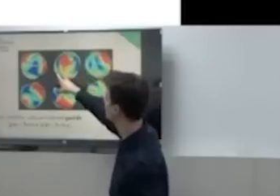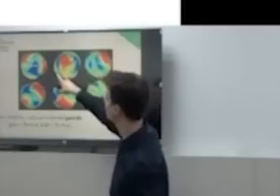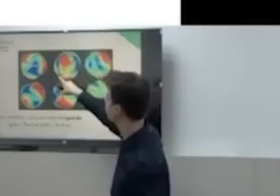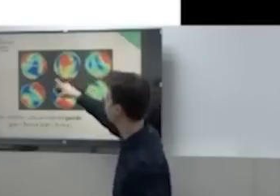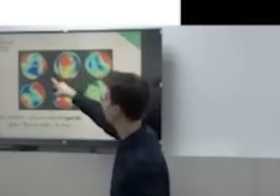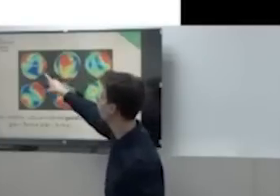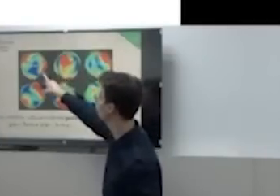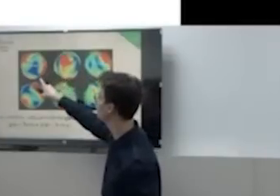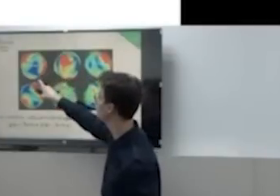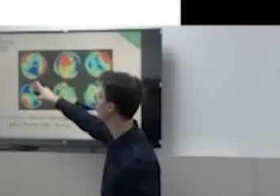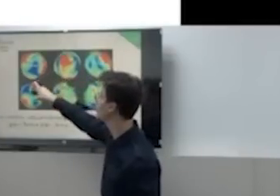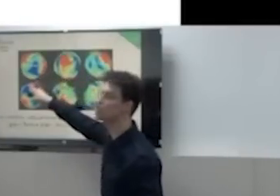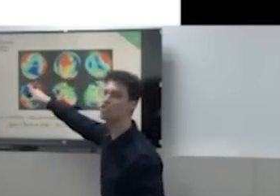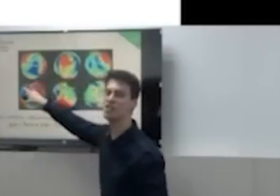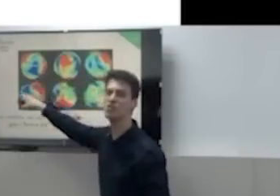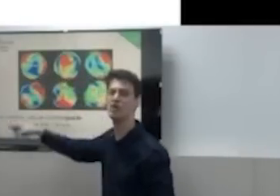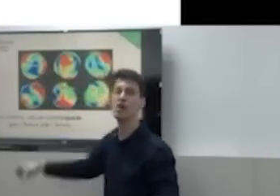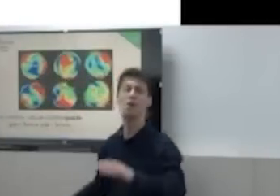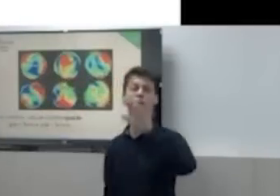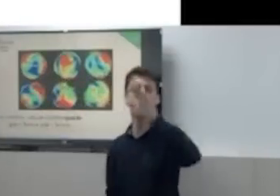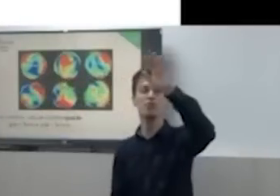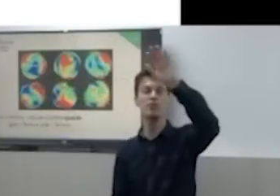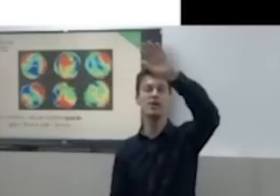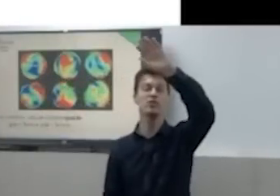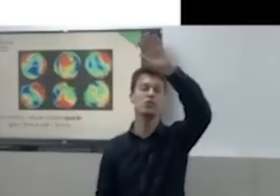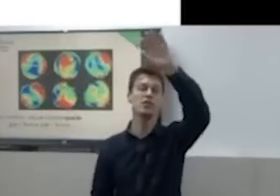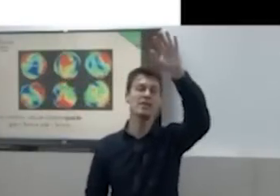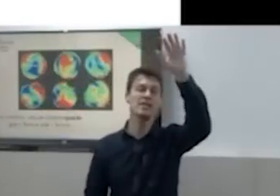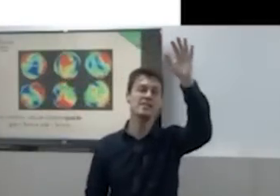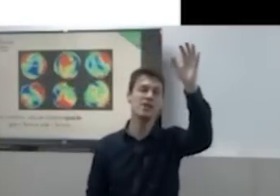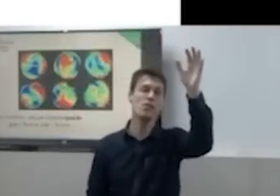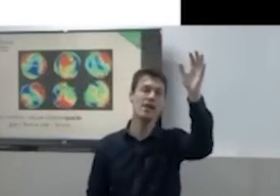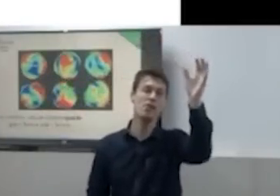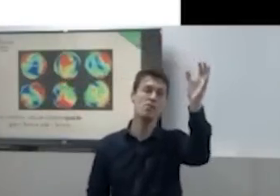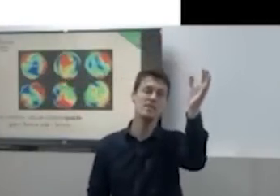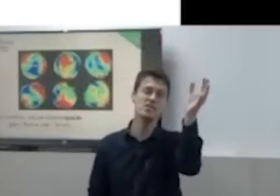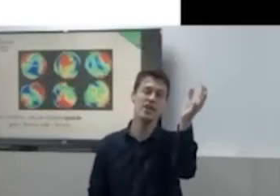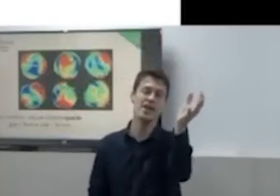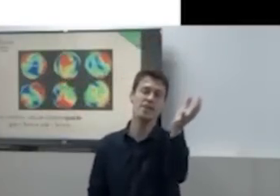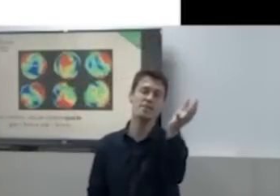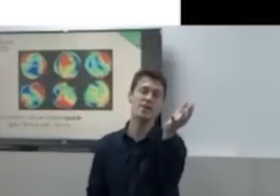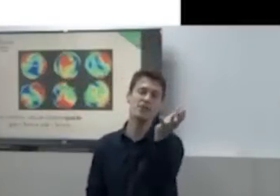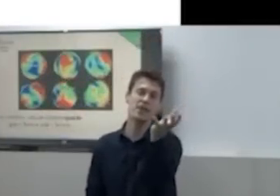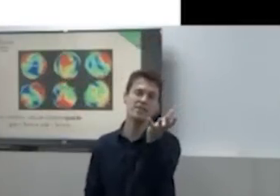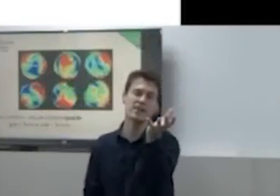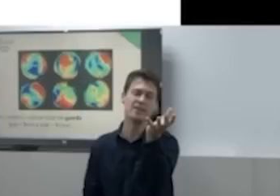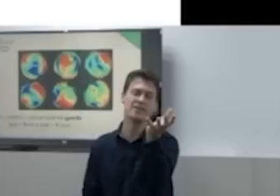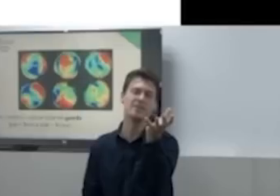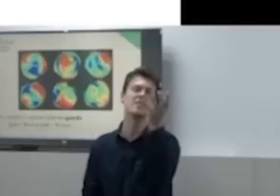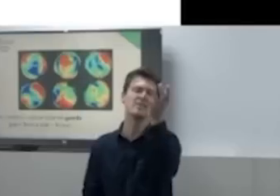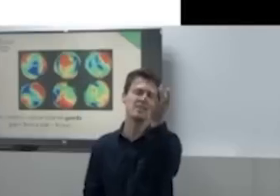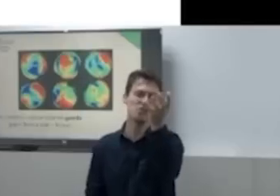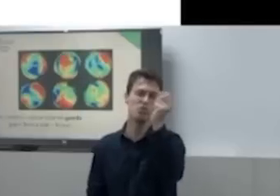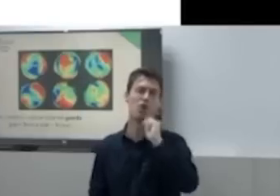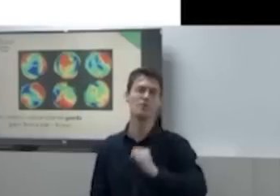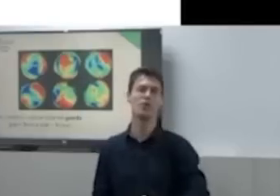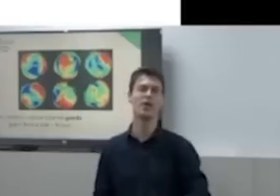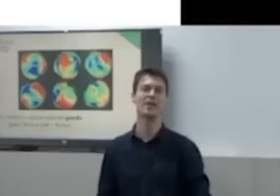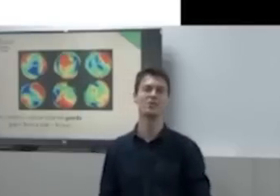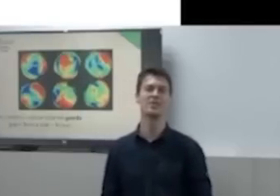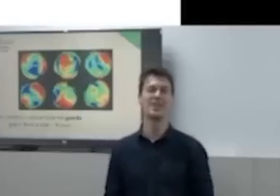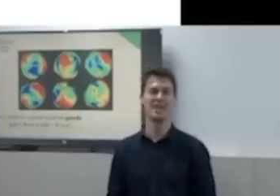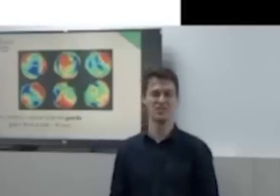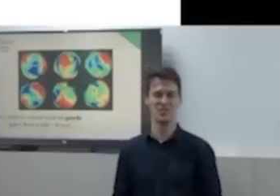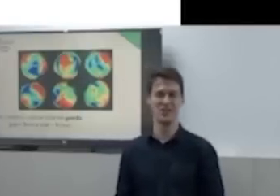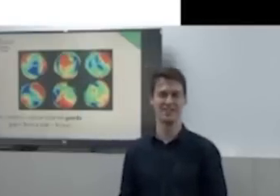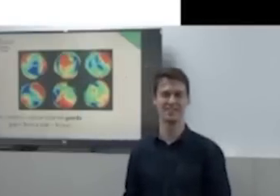Ó, veja, parece que ele está todo enrugadinho, provando que não é uma esfera perfeita. O